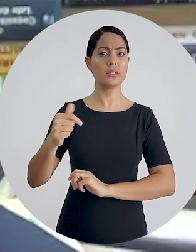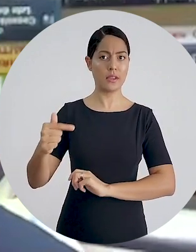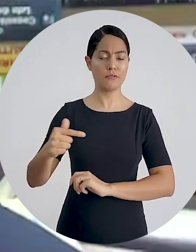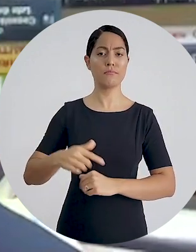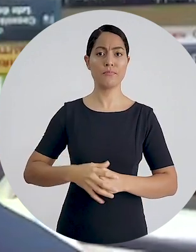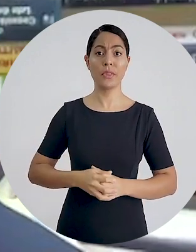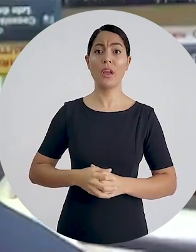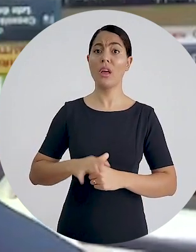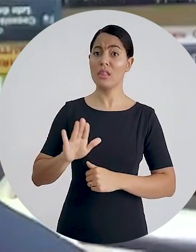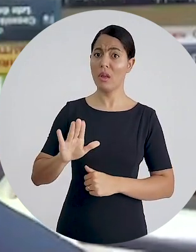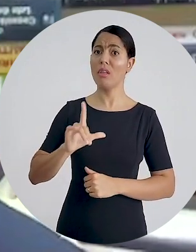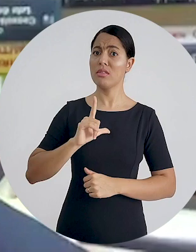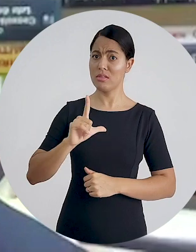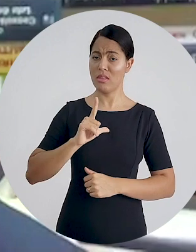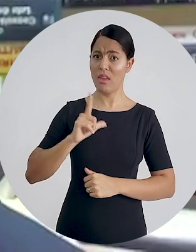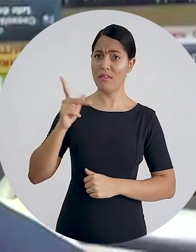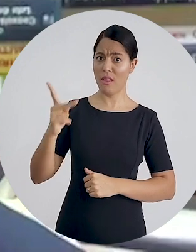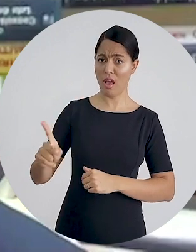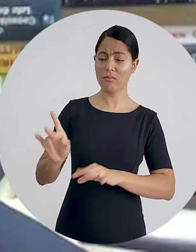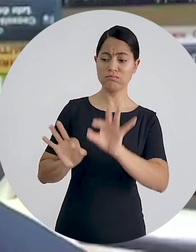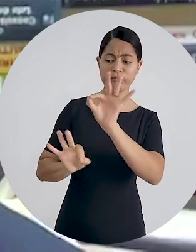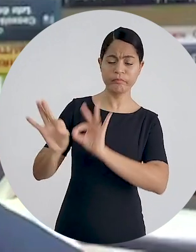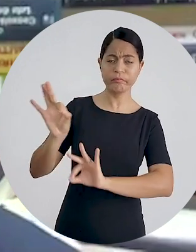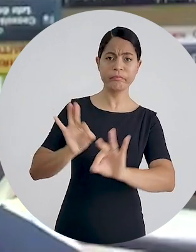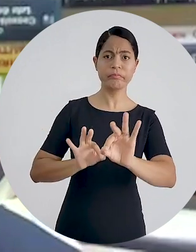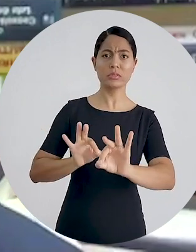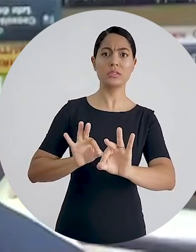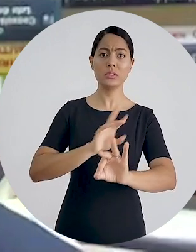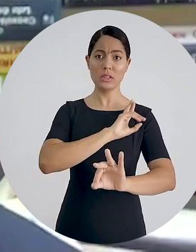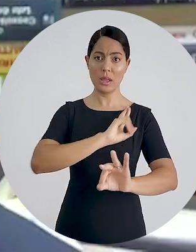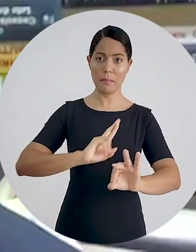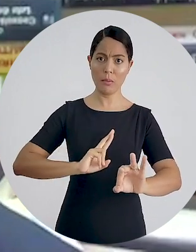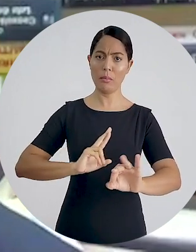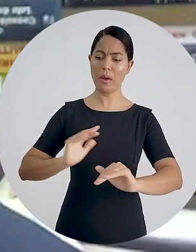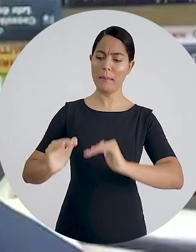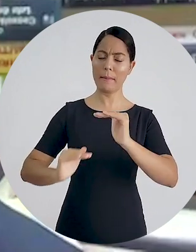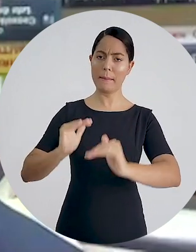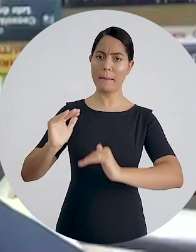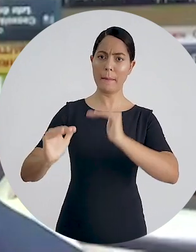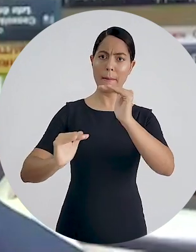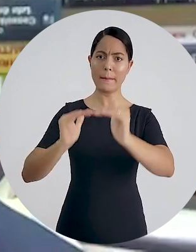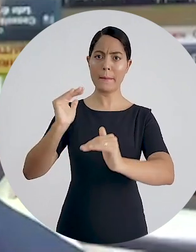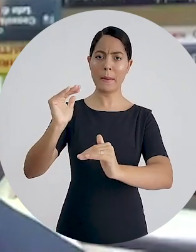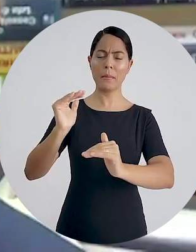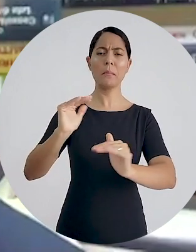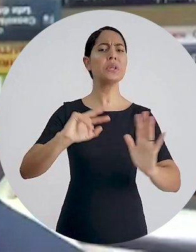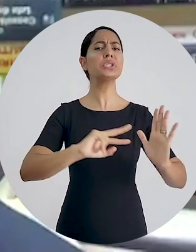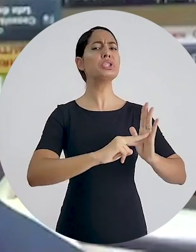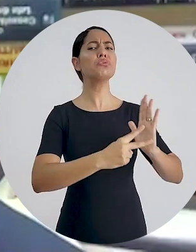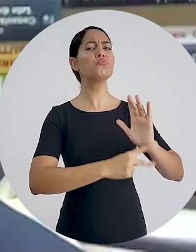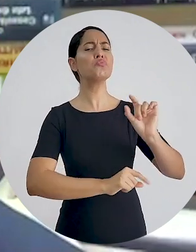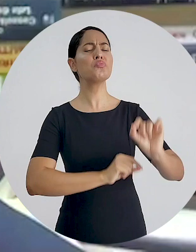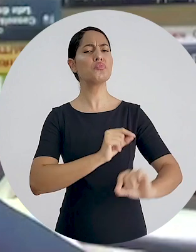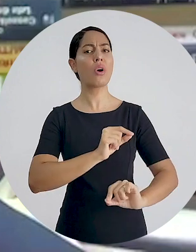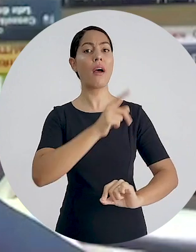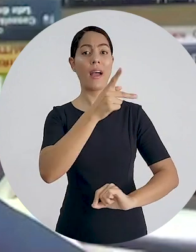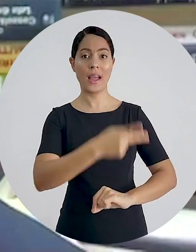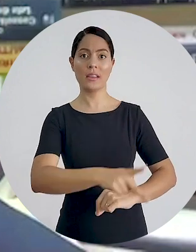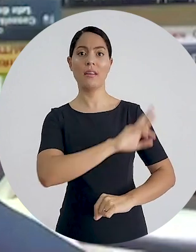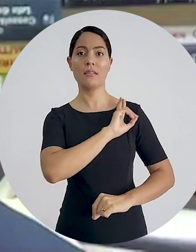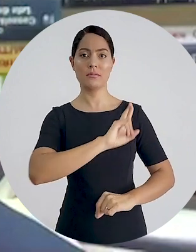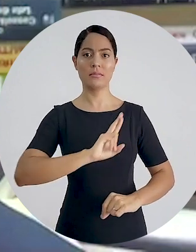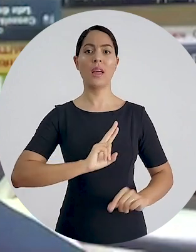1787. Então, essa construção da República significou a construção de